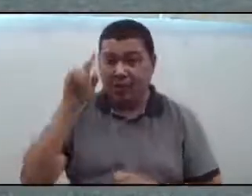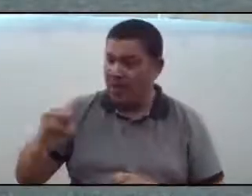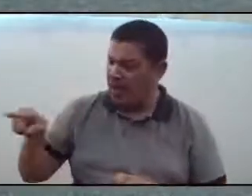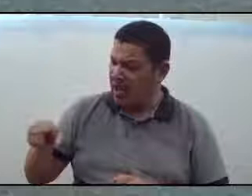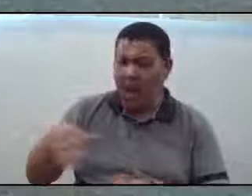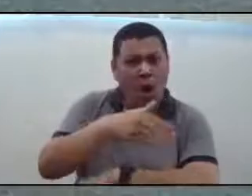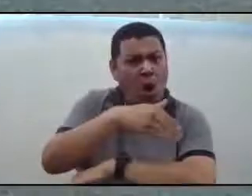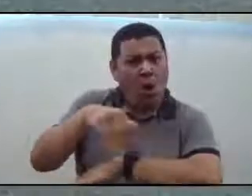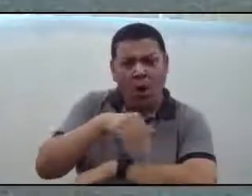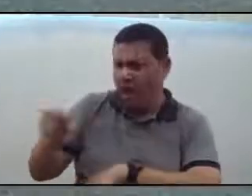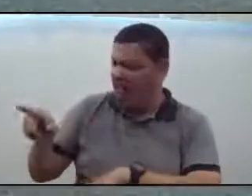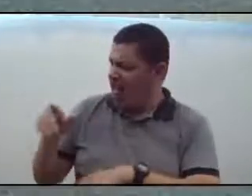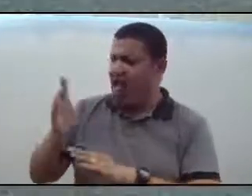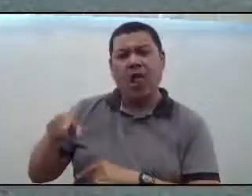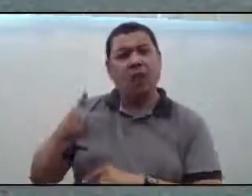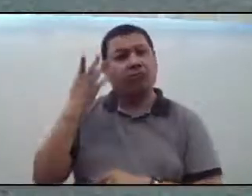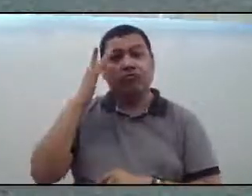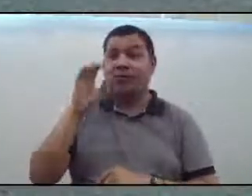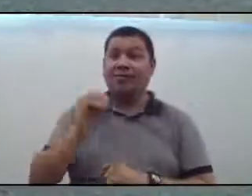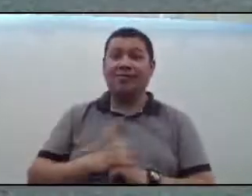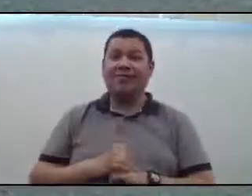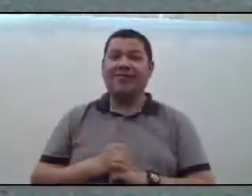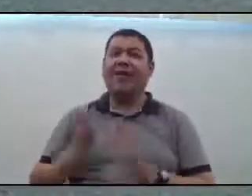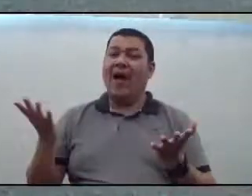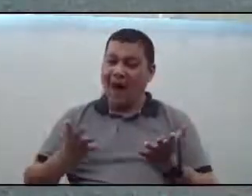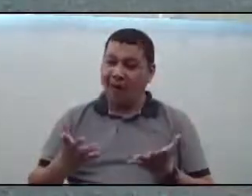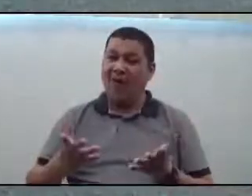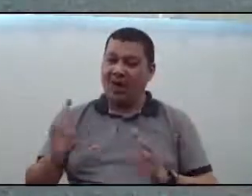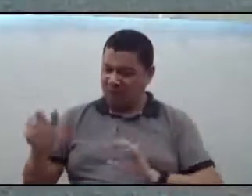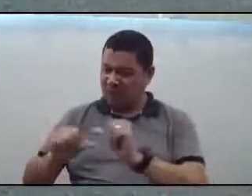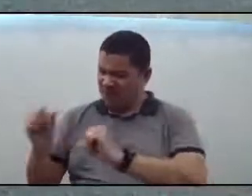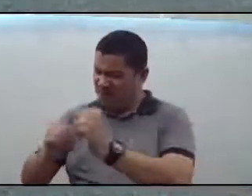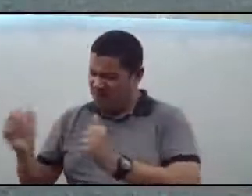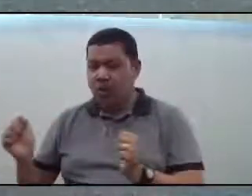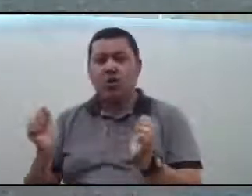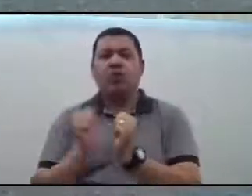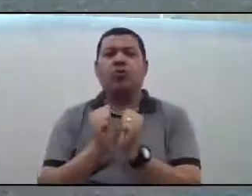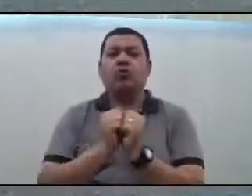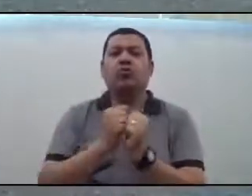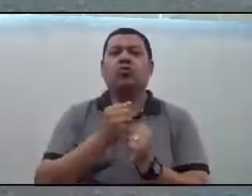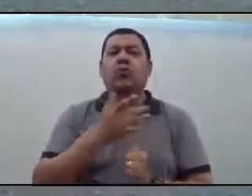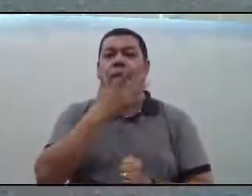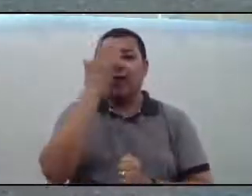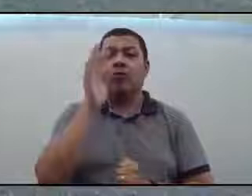E pedimos para o secretário, junto com o senhor José Luiz, uma pessoa